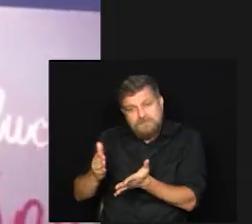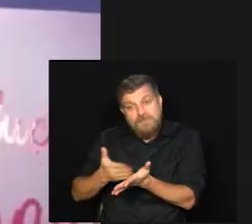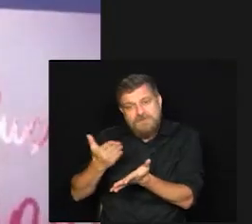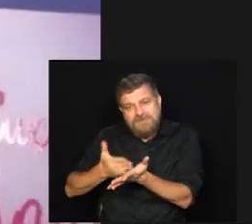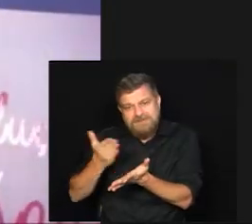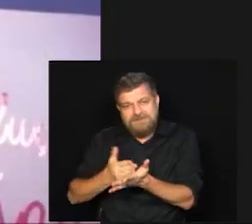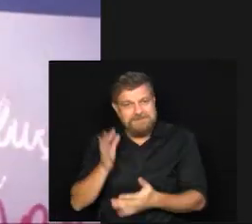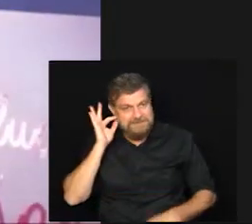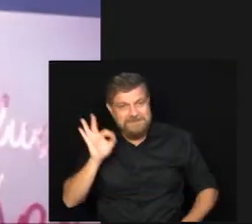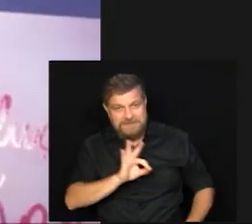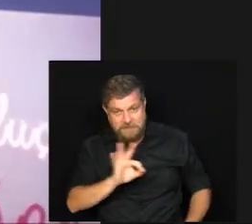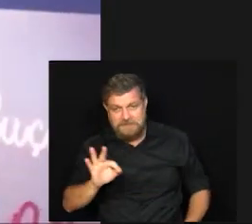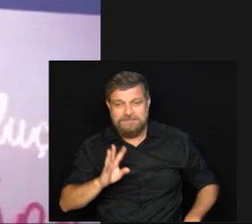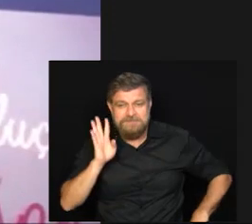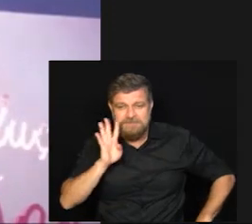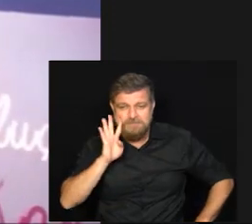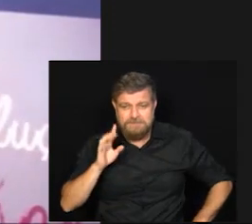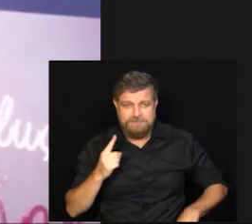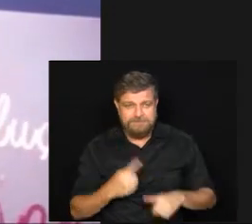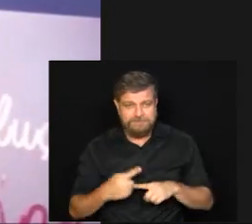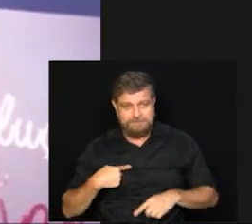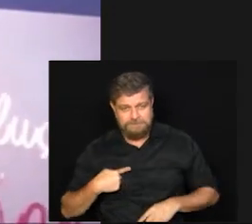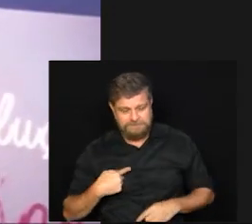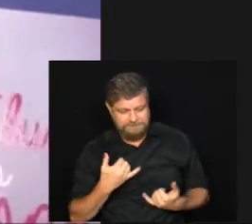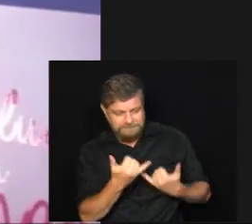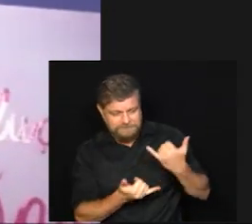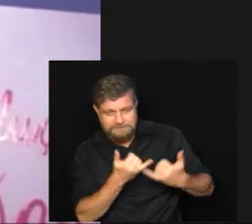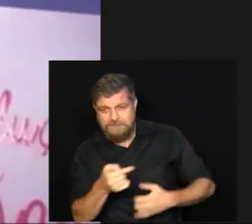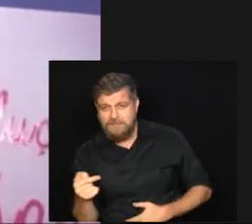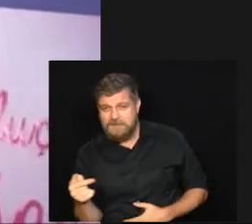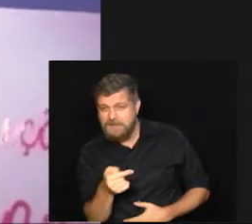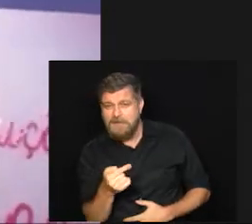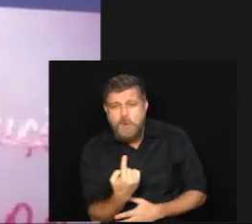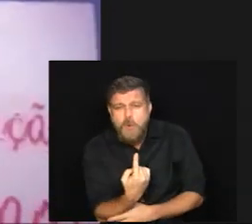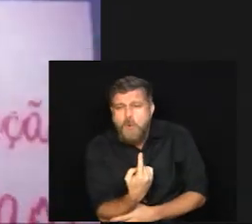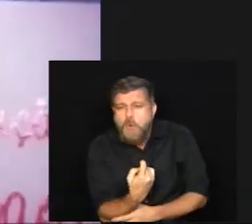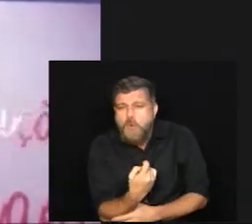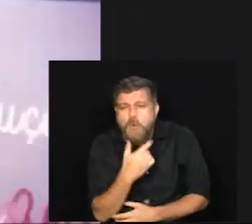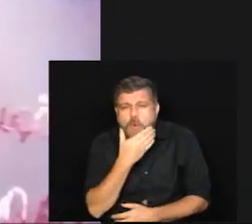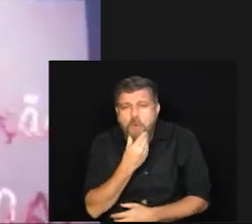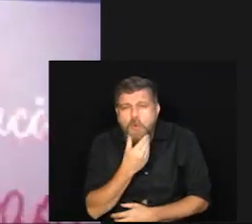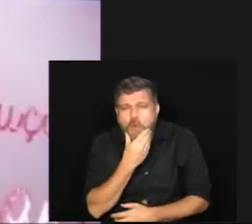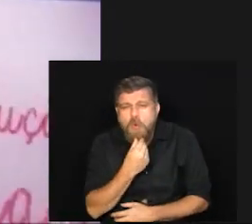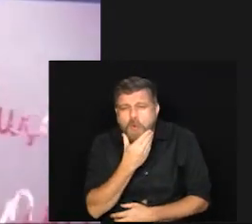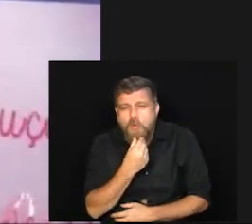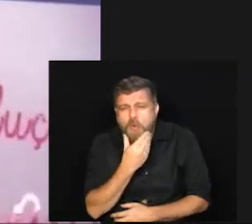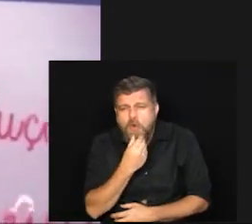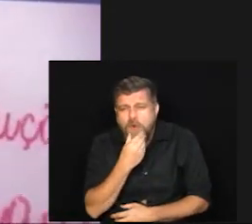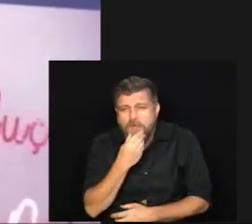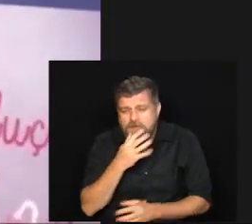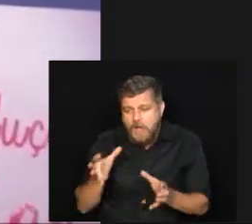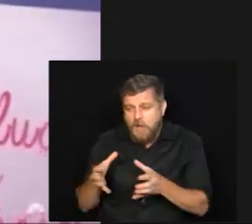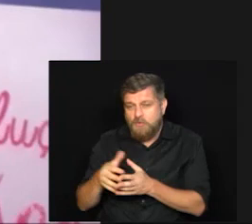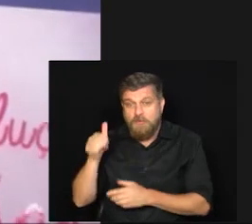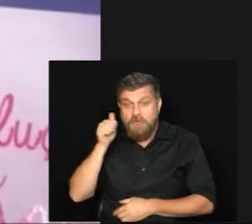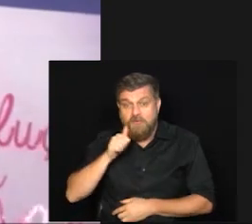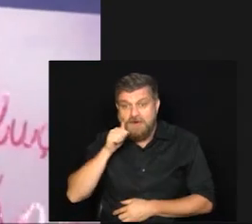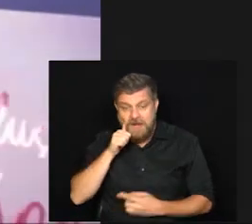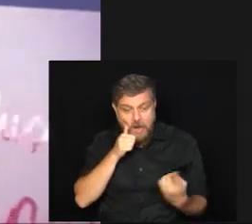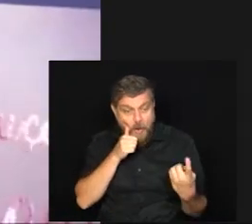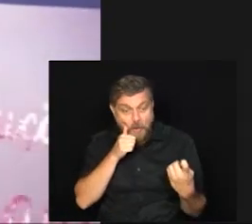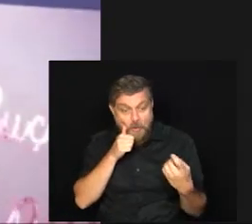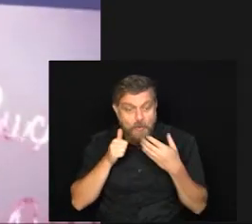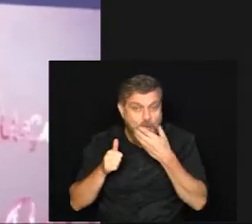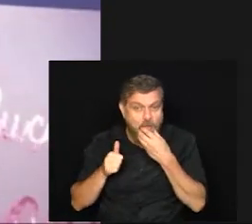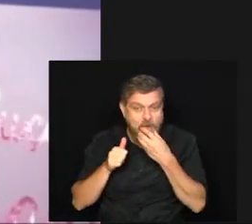Ótimo. Então, é legal, né? Porque a gente sempre brincou que ele era o único homem em meio a tantas mulheres nessa obra. E